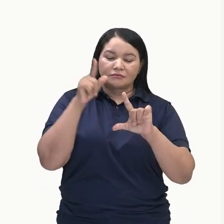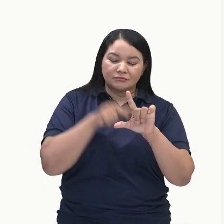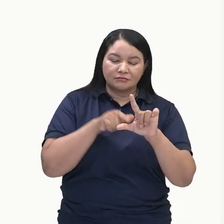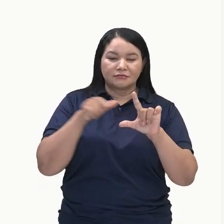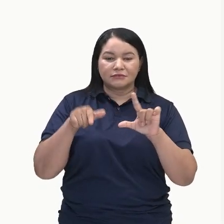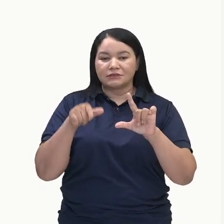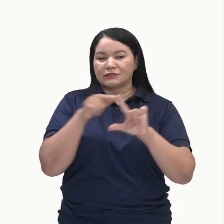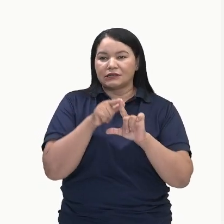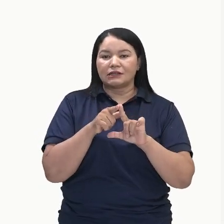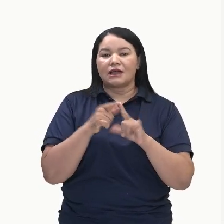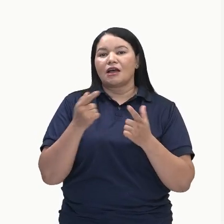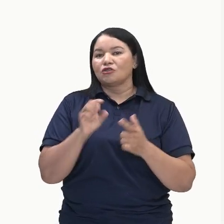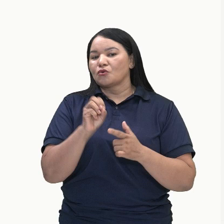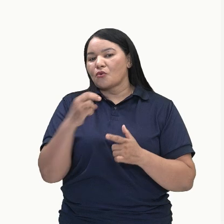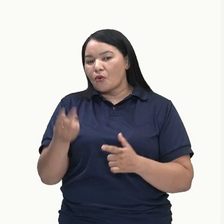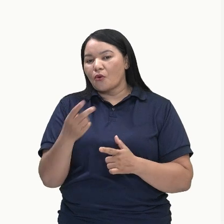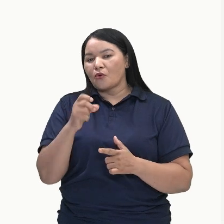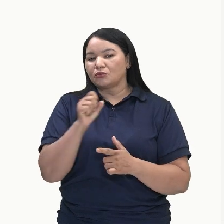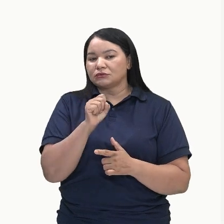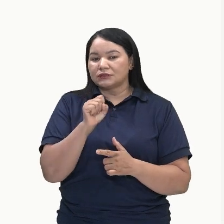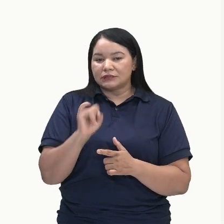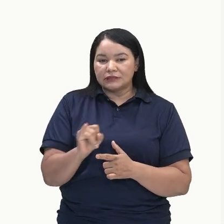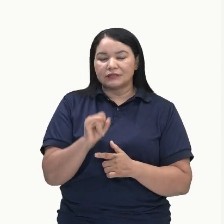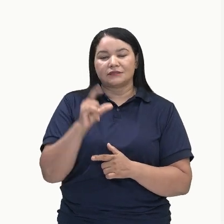ou então se eu tiver ali